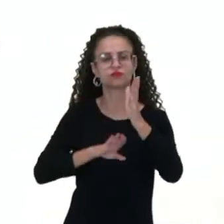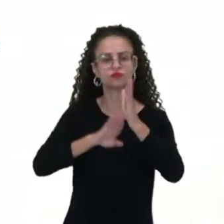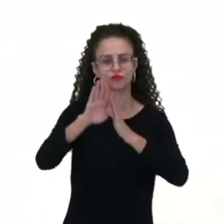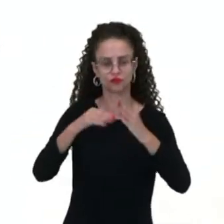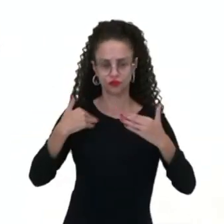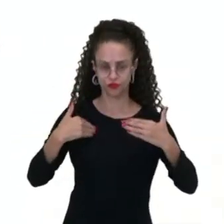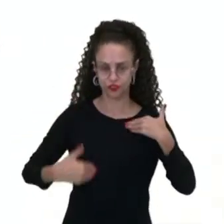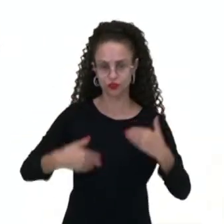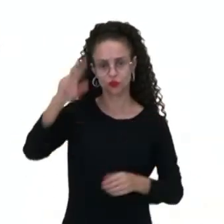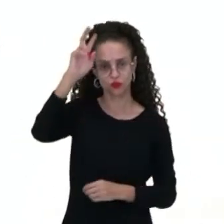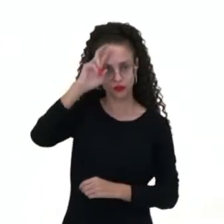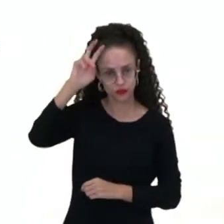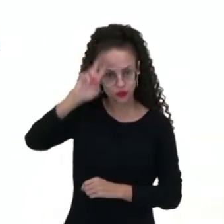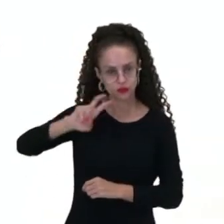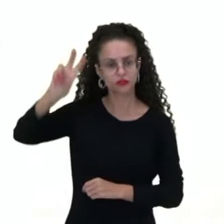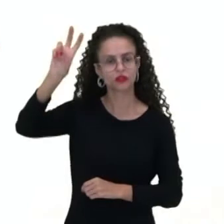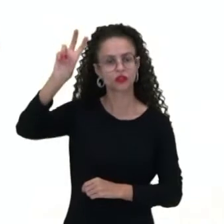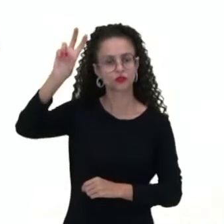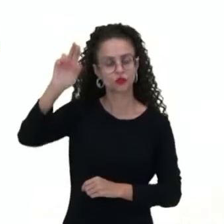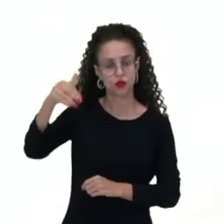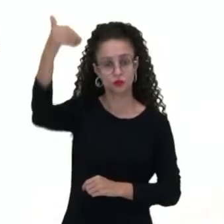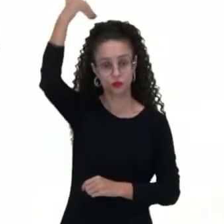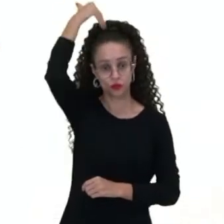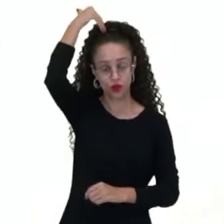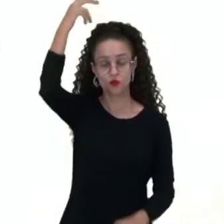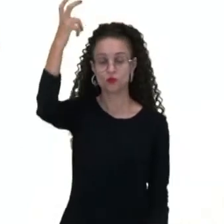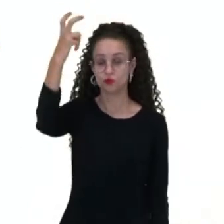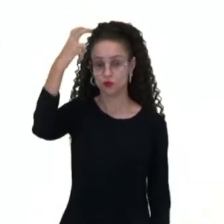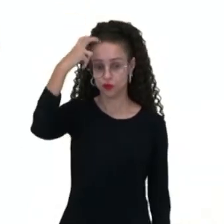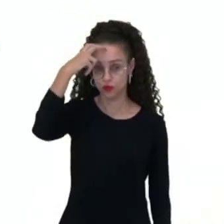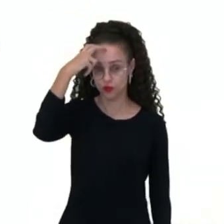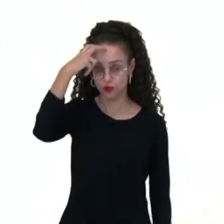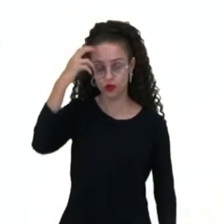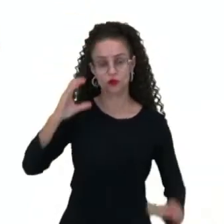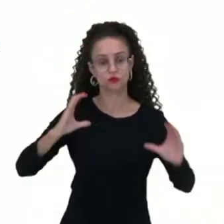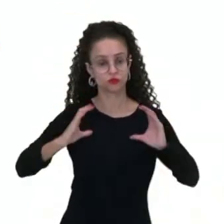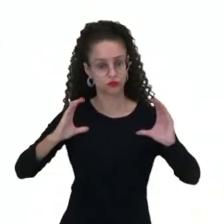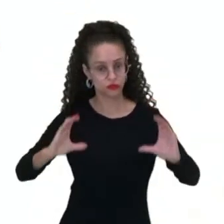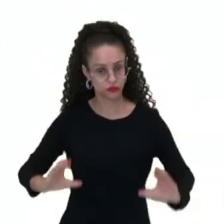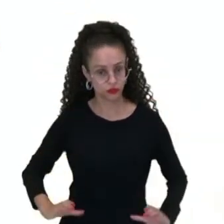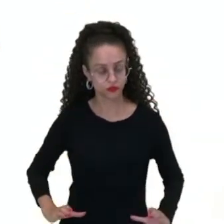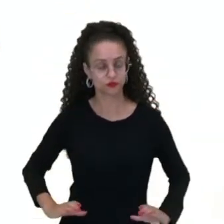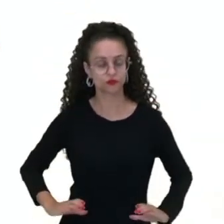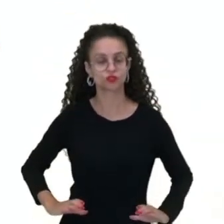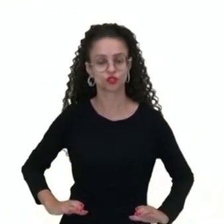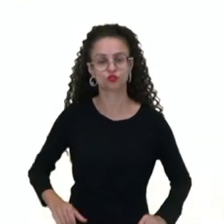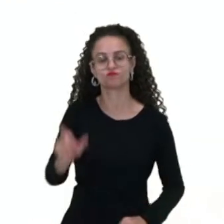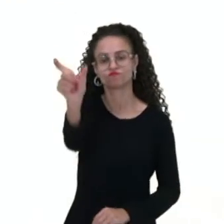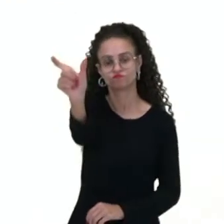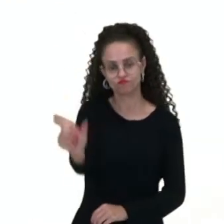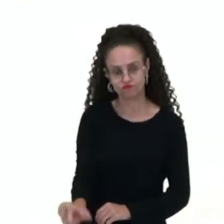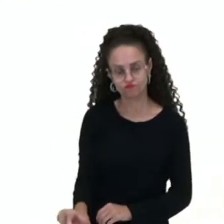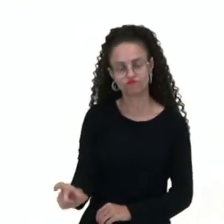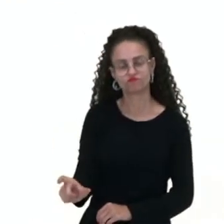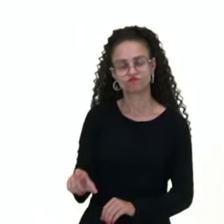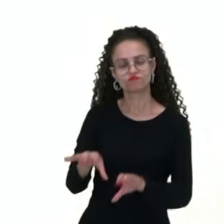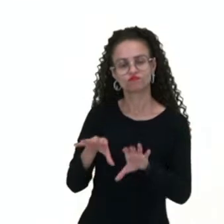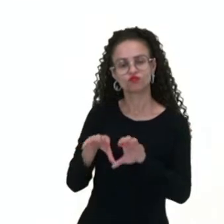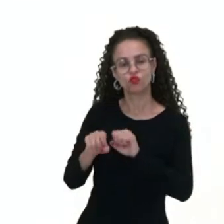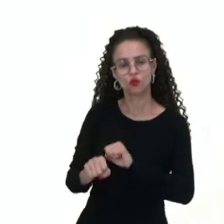físico, intelectual, moral, cultural e cívico para a formação da sua